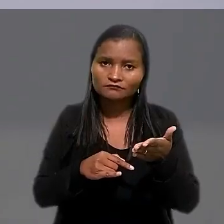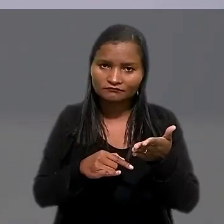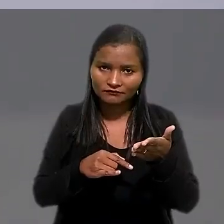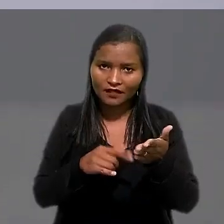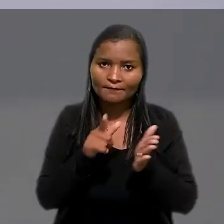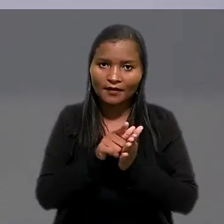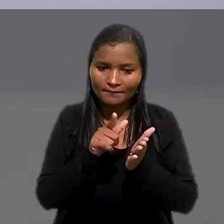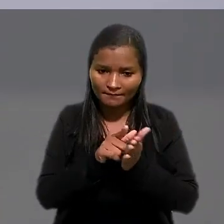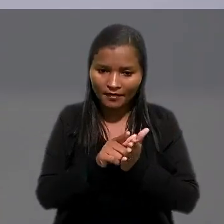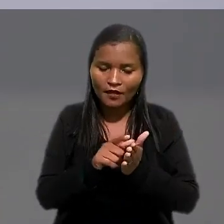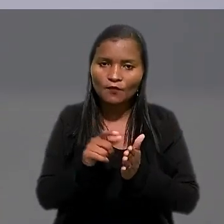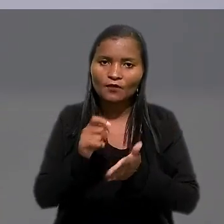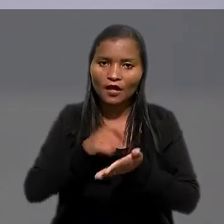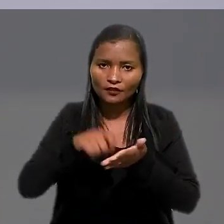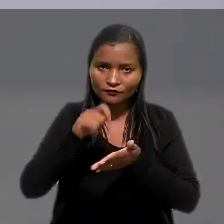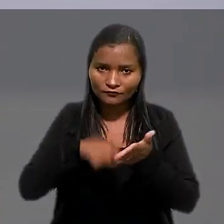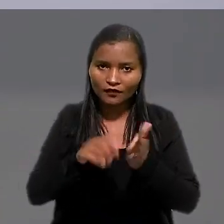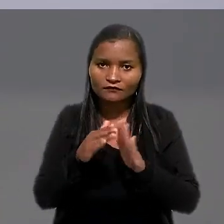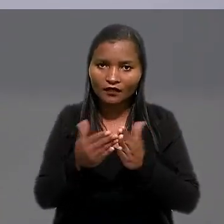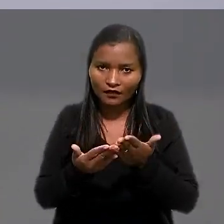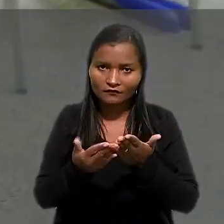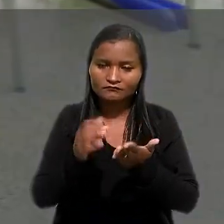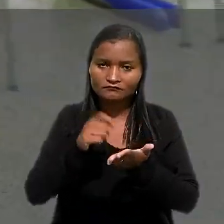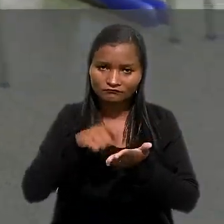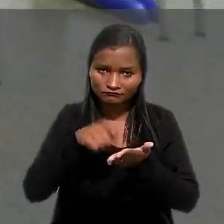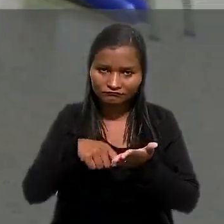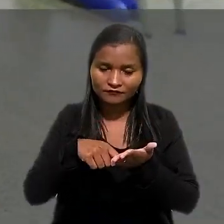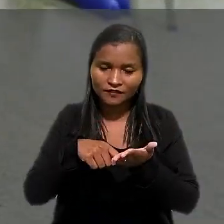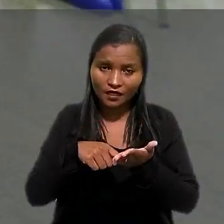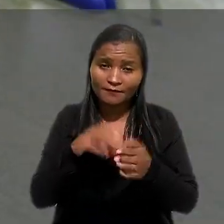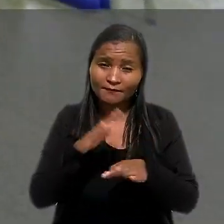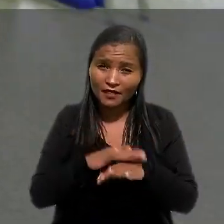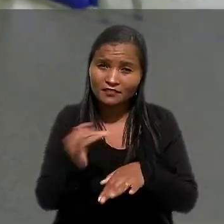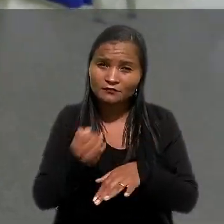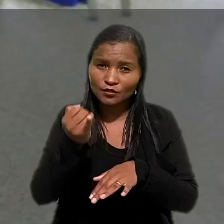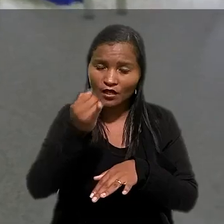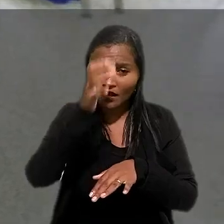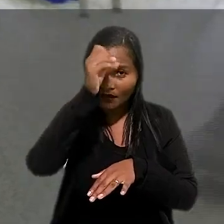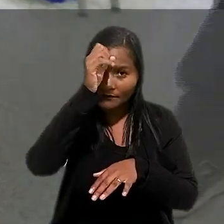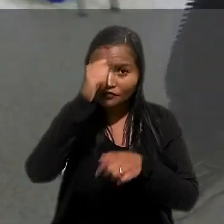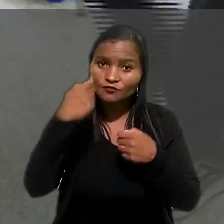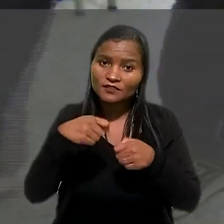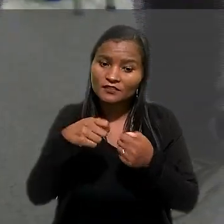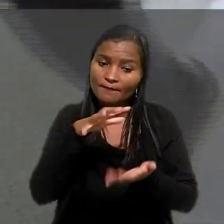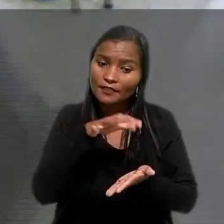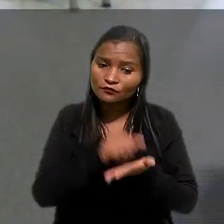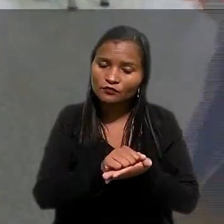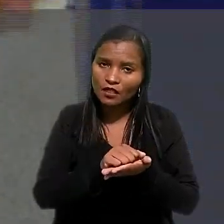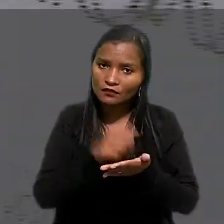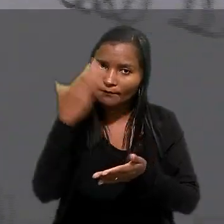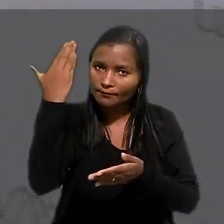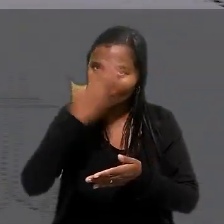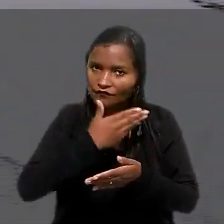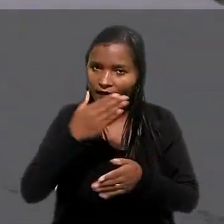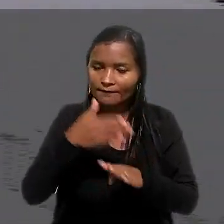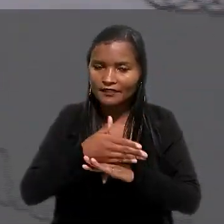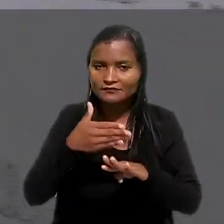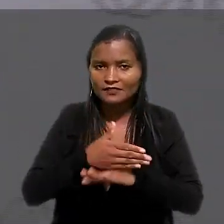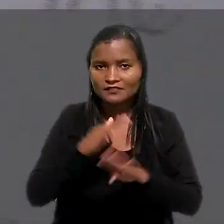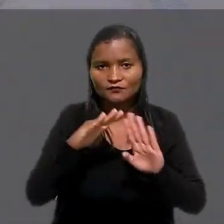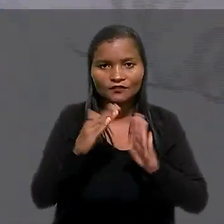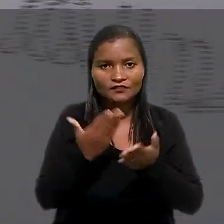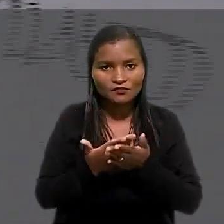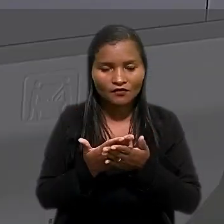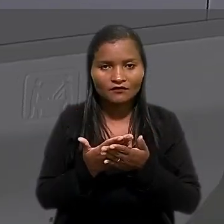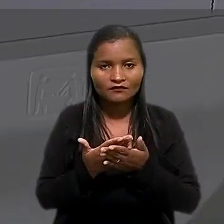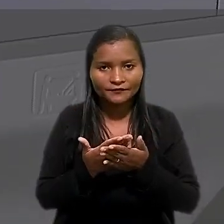ajustado por escrito e anotado na carteira de trabalho. E o mais importante, o aprendiz deve estar matriculado e comprovar a frequência